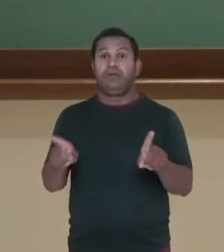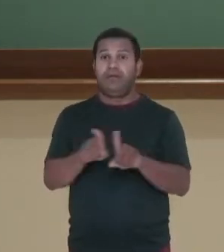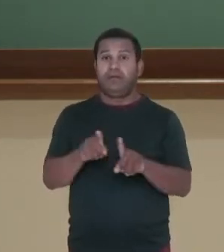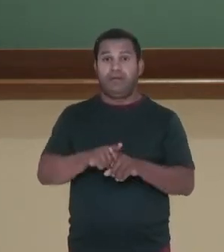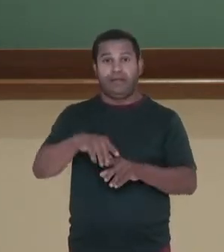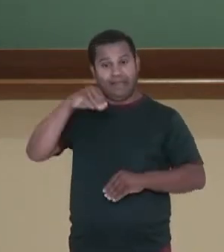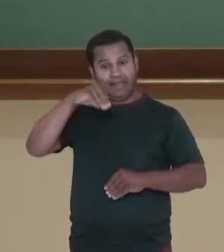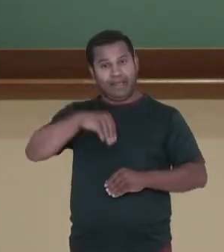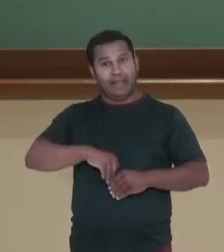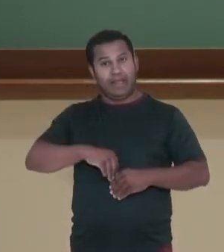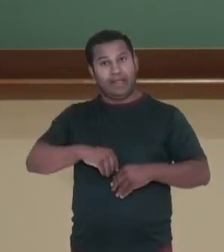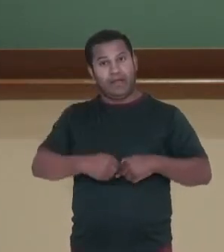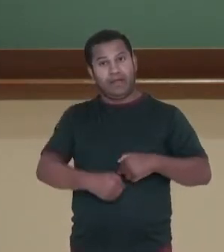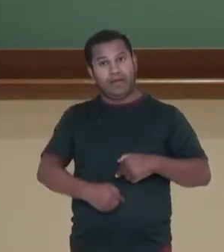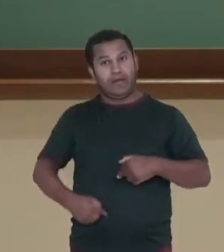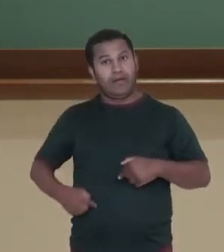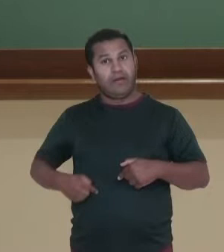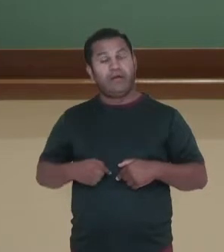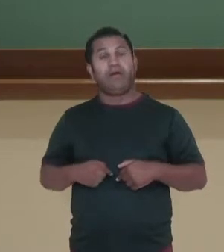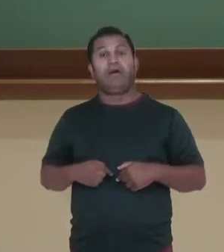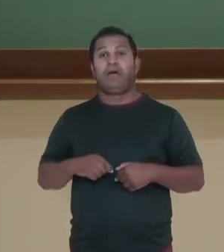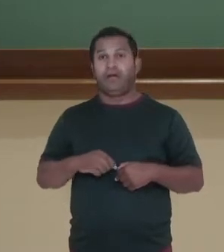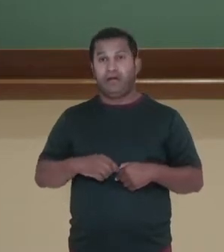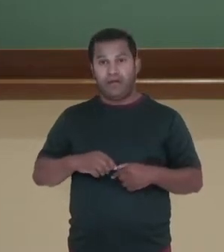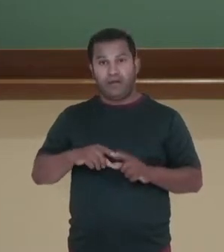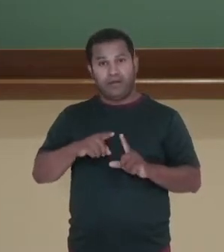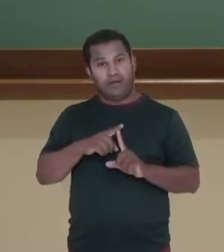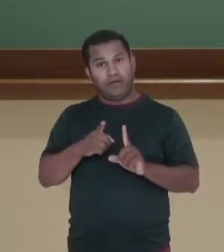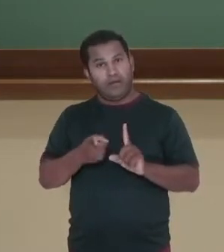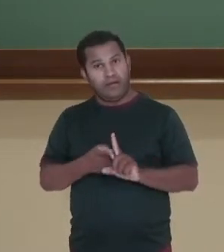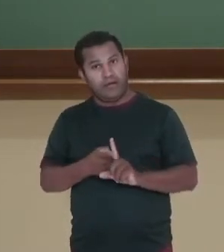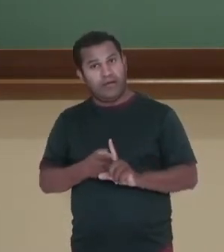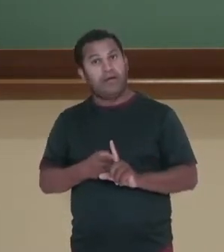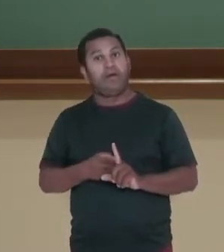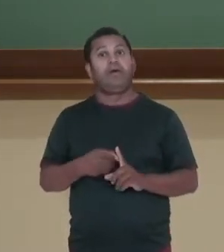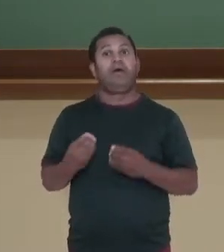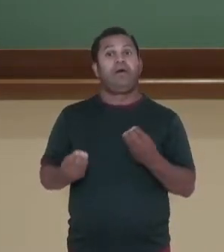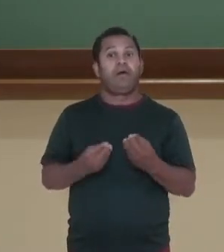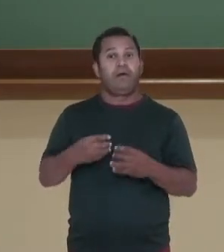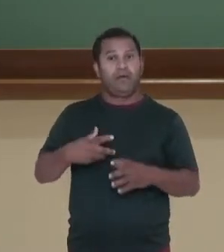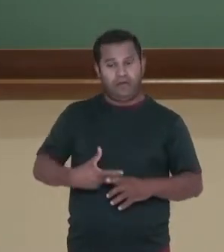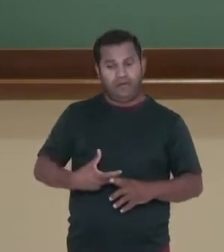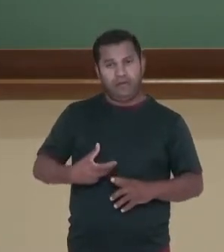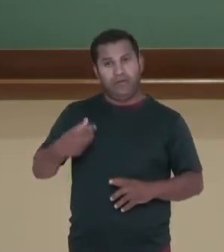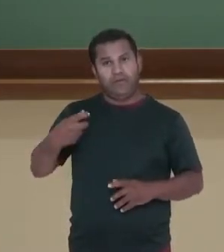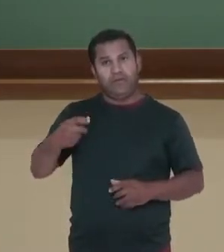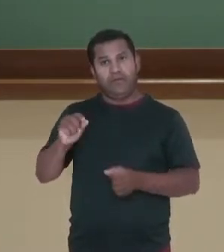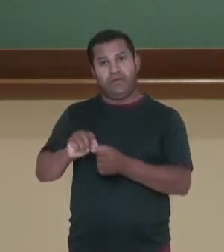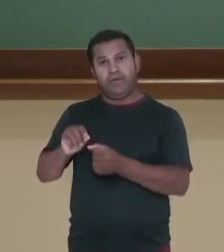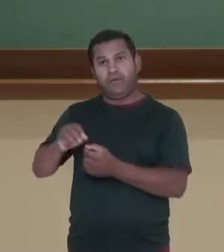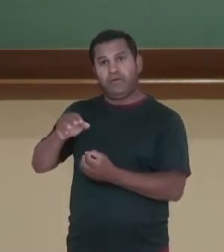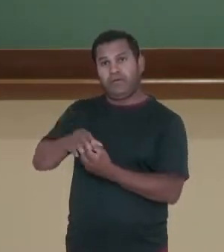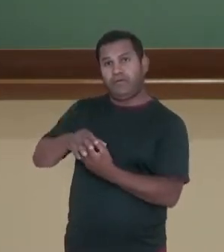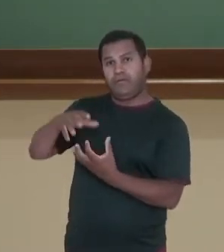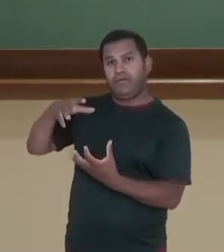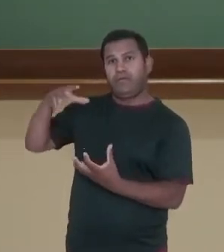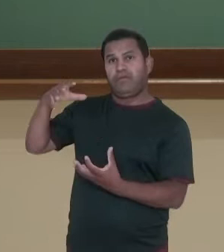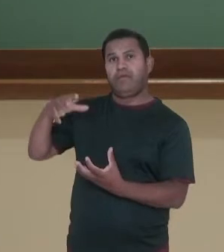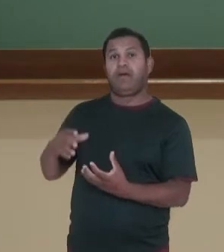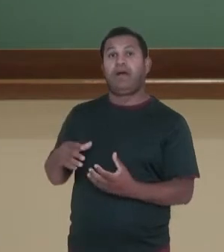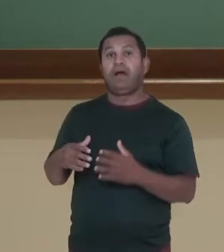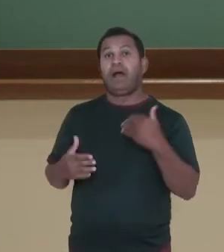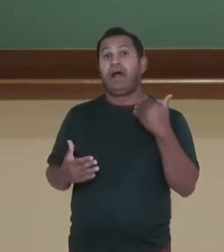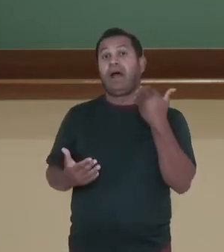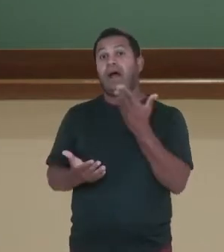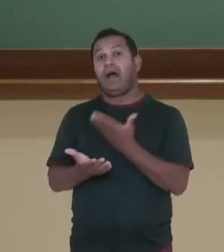né? Para clonar. Porque até eles acertarem quantos indivíduos que tiveram que ser formados e eles vão